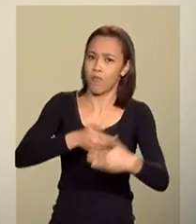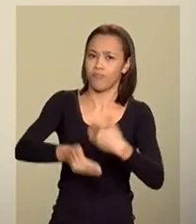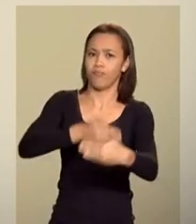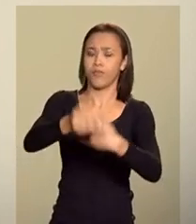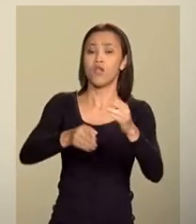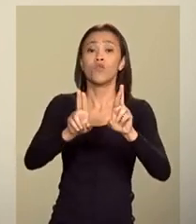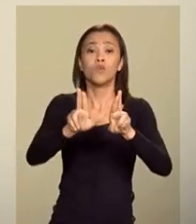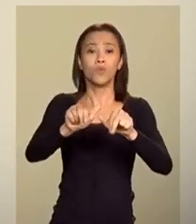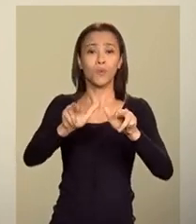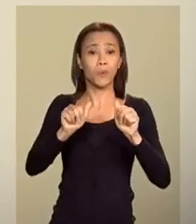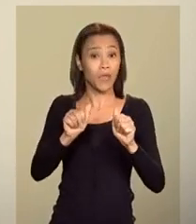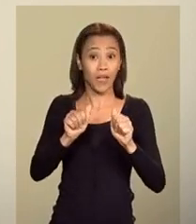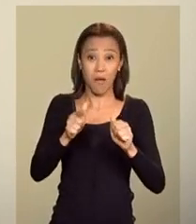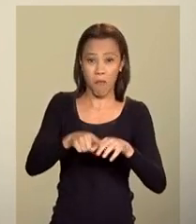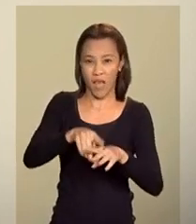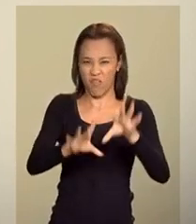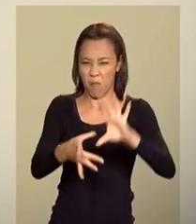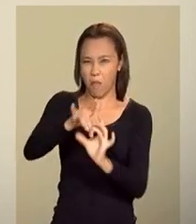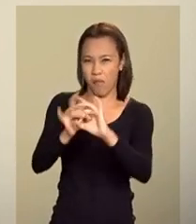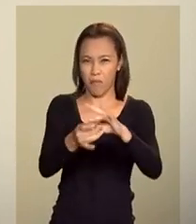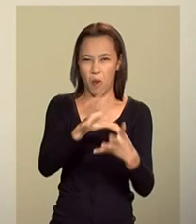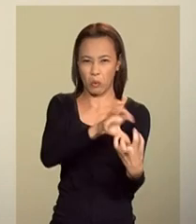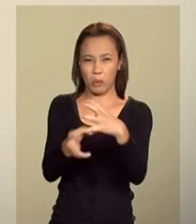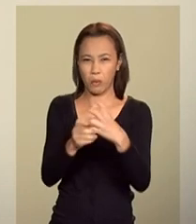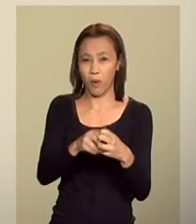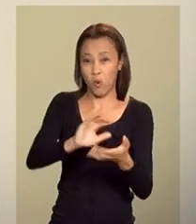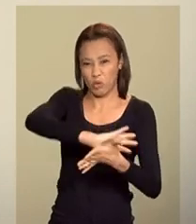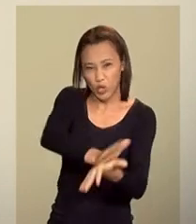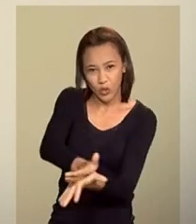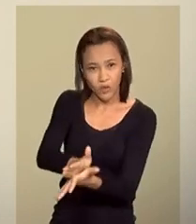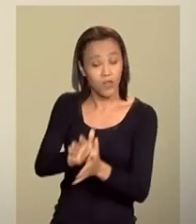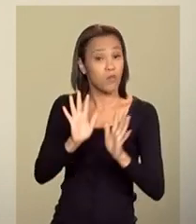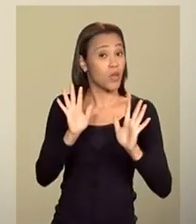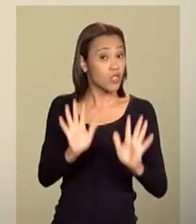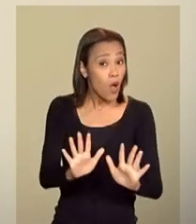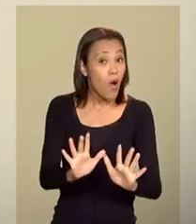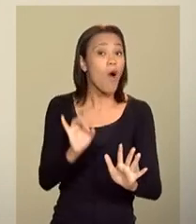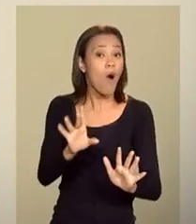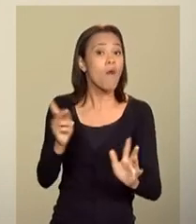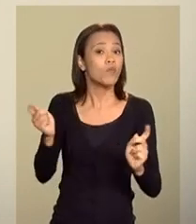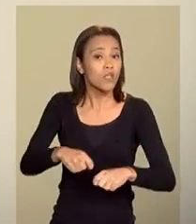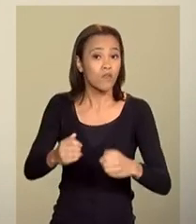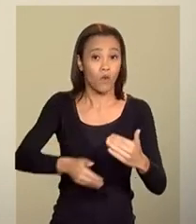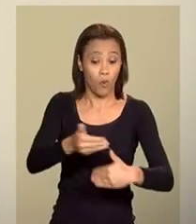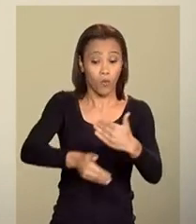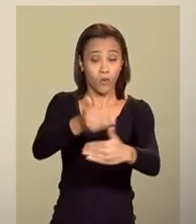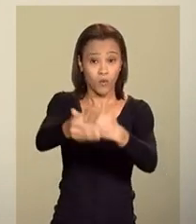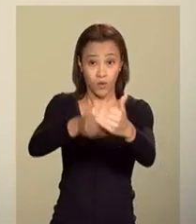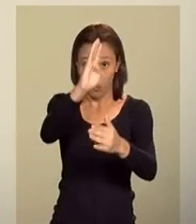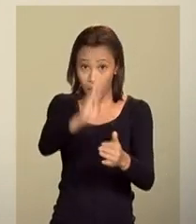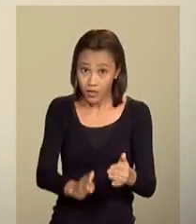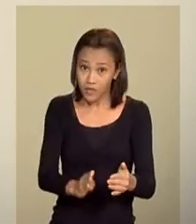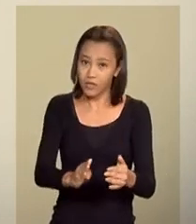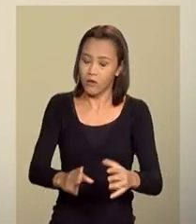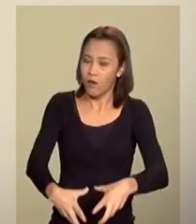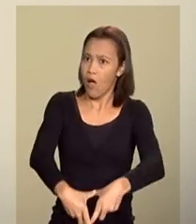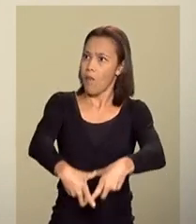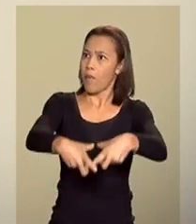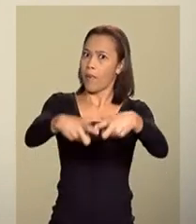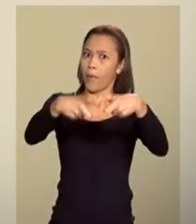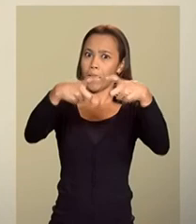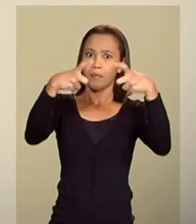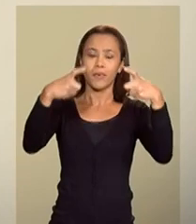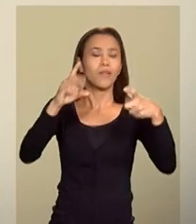jamais para desunir é porque somente construiremos um Brasil com a grandeza